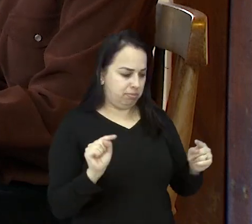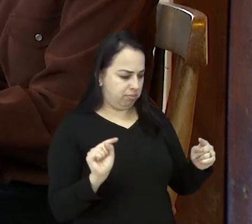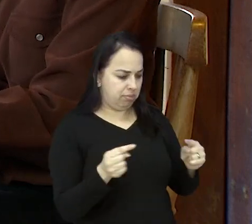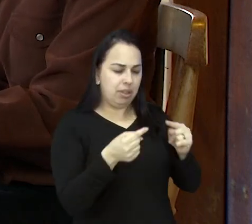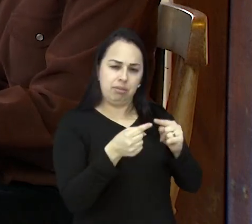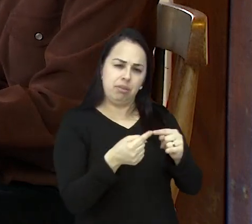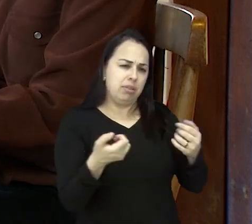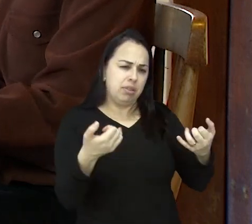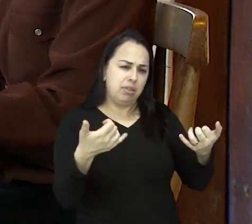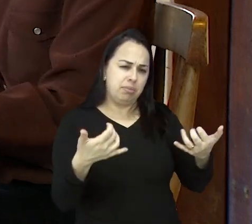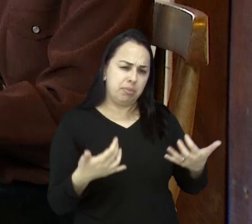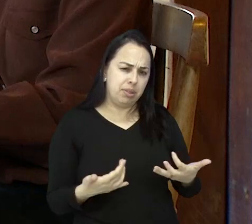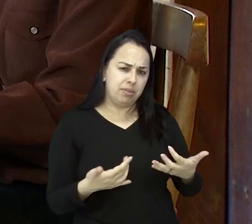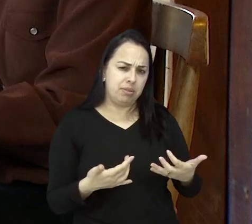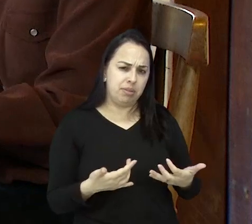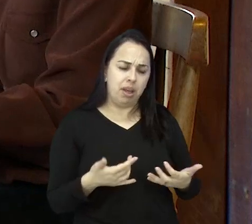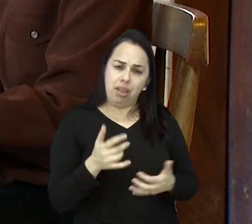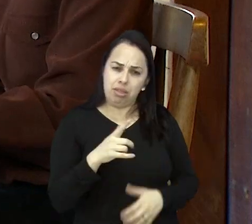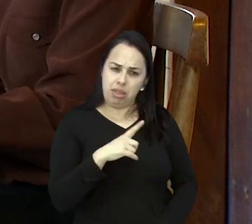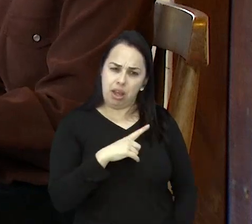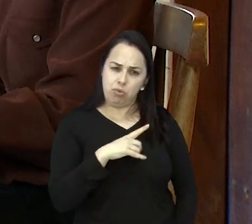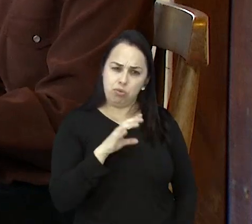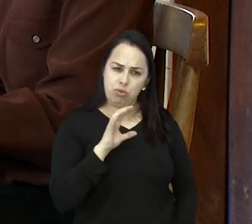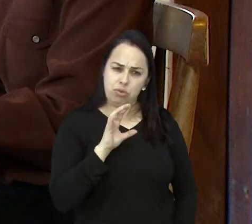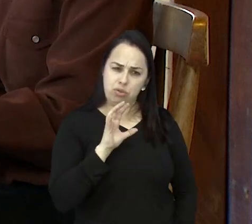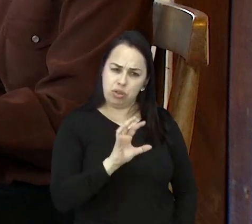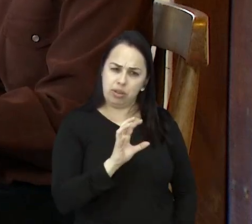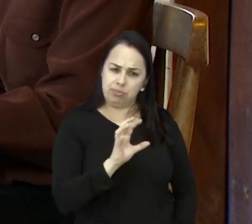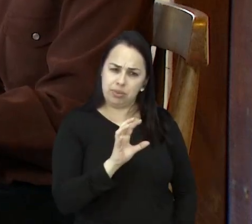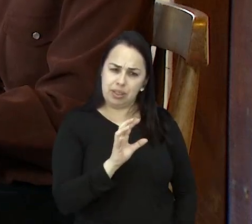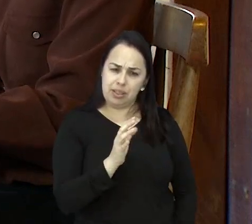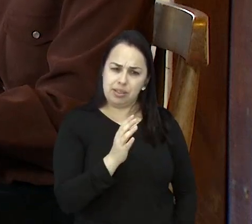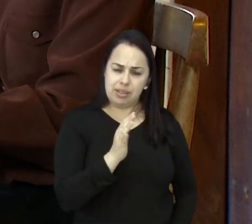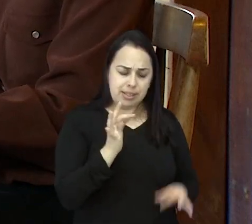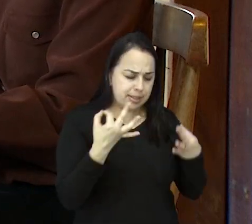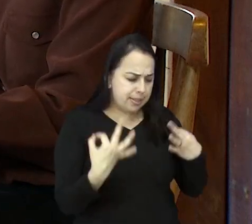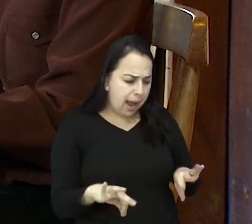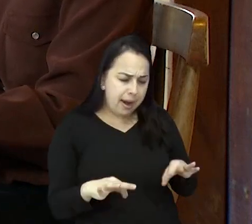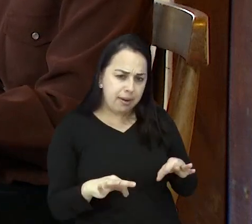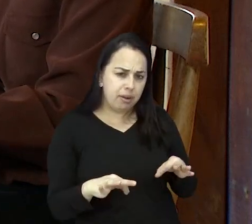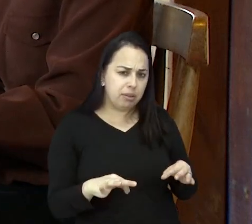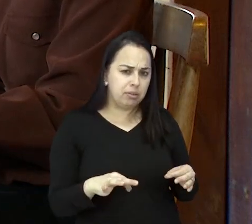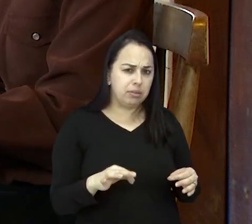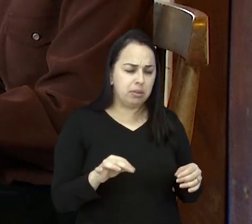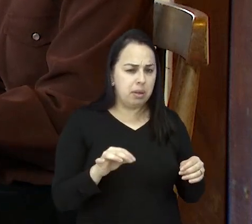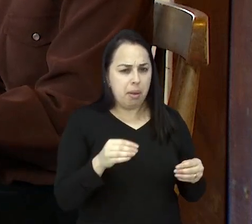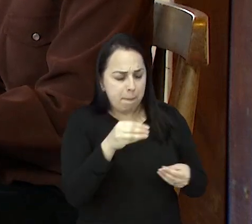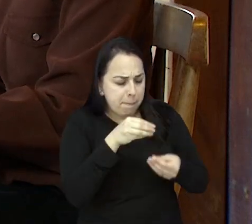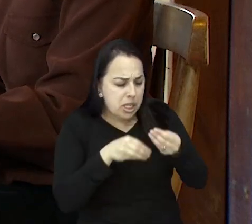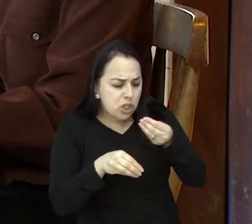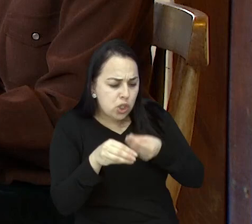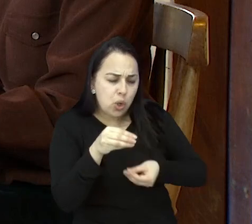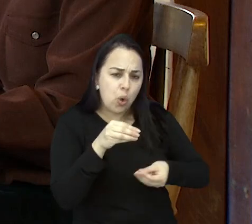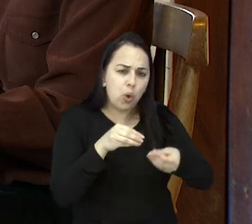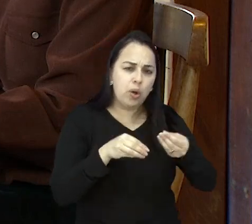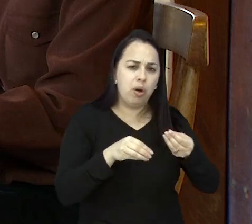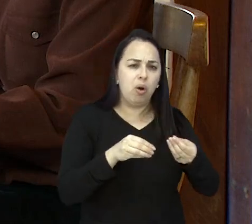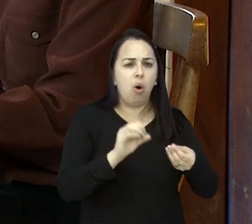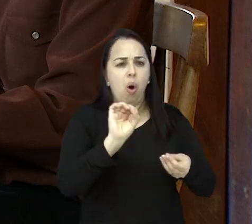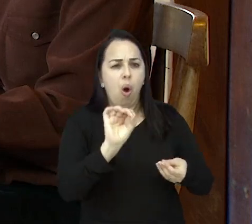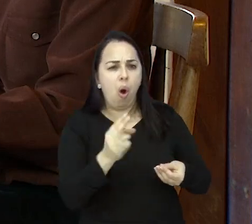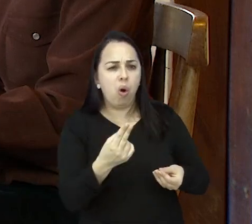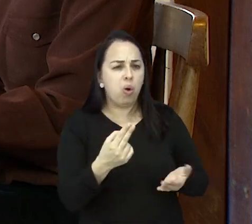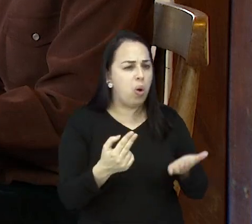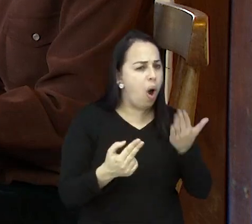crepe aqui, você tem uma maneira correta? Você consome o alimento junto com o chá, um